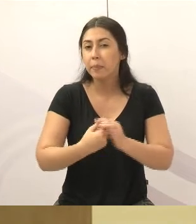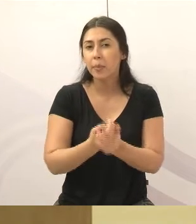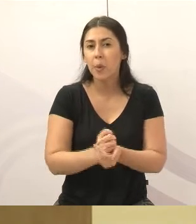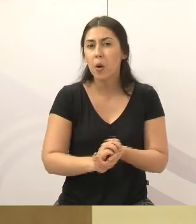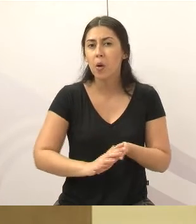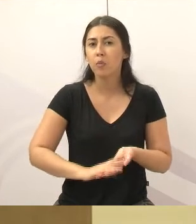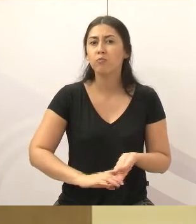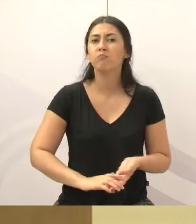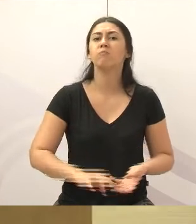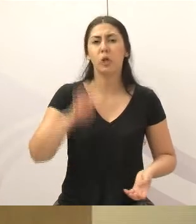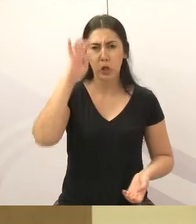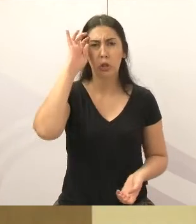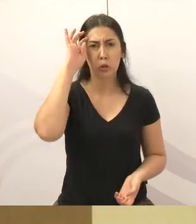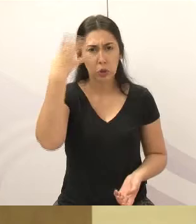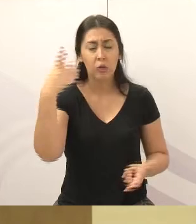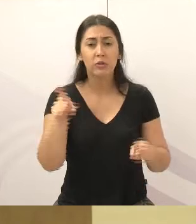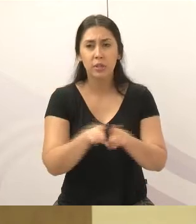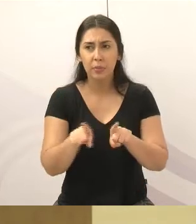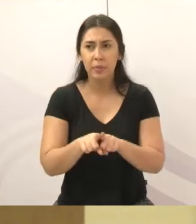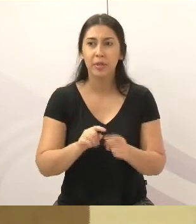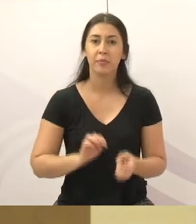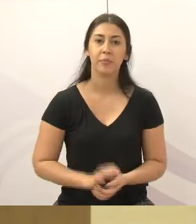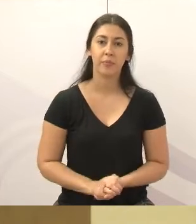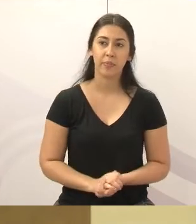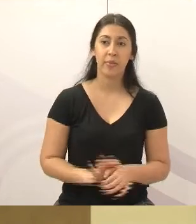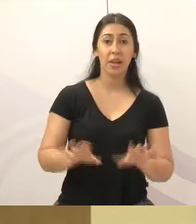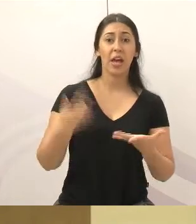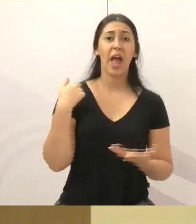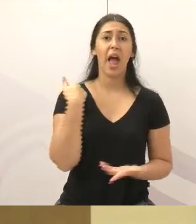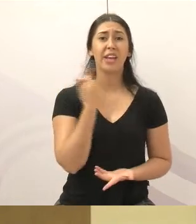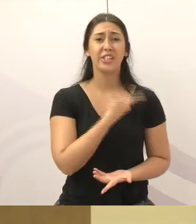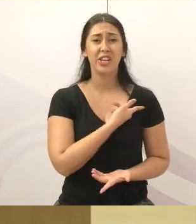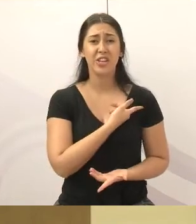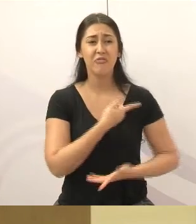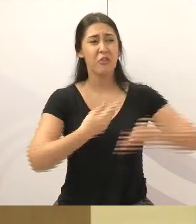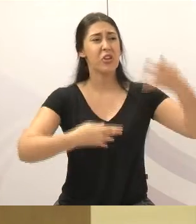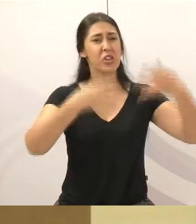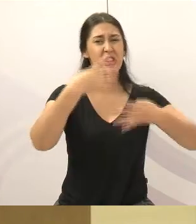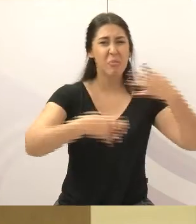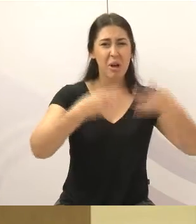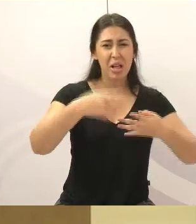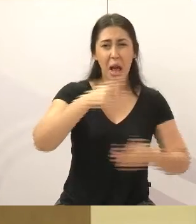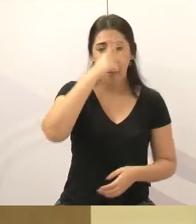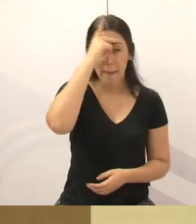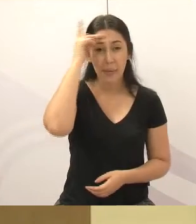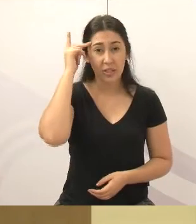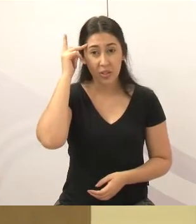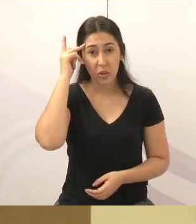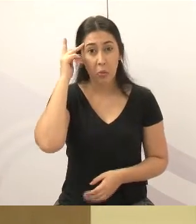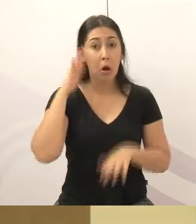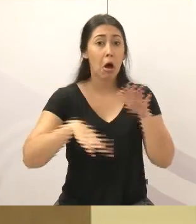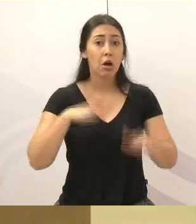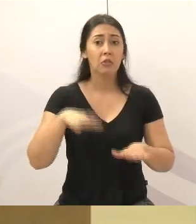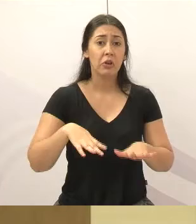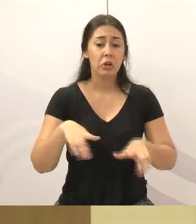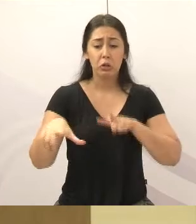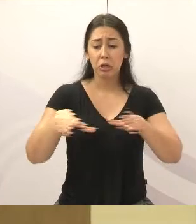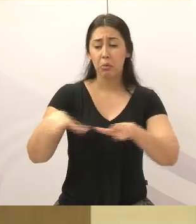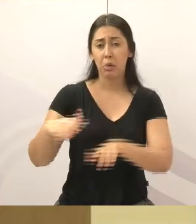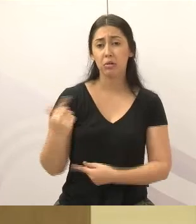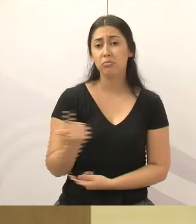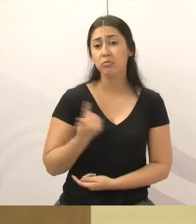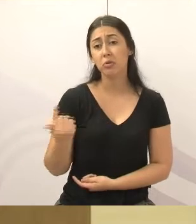utilização do álcool em gel. E aí nós vamos impedir daquele comerciante, que muitas vezes trabalha só ele dentro